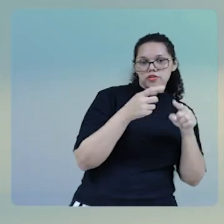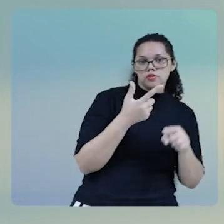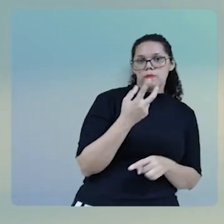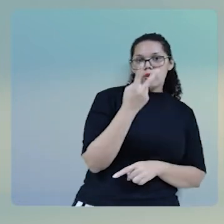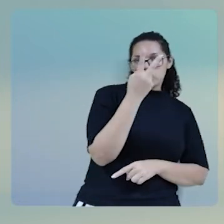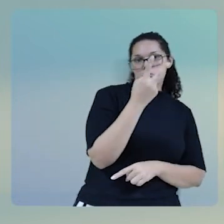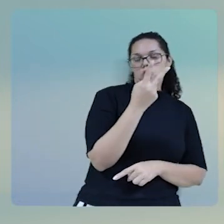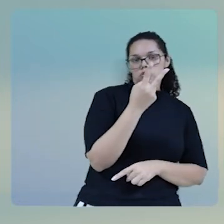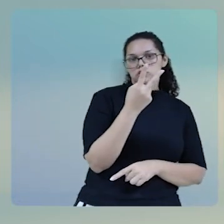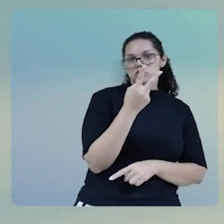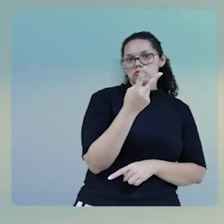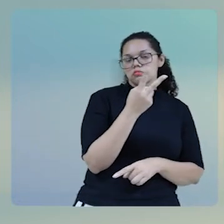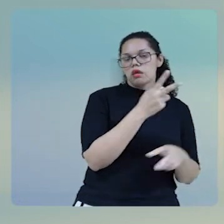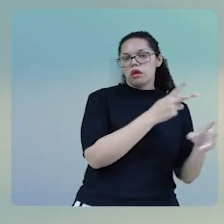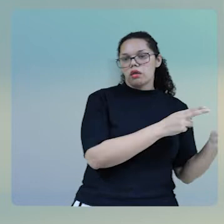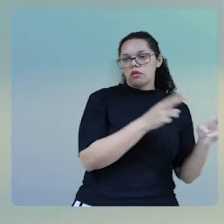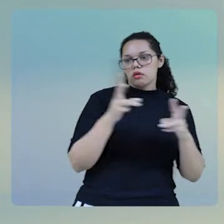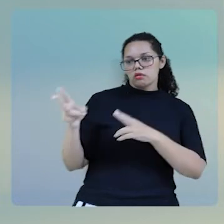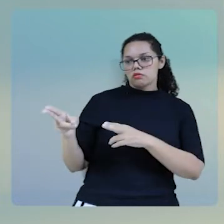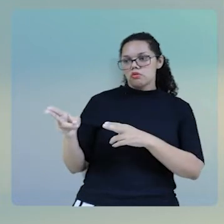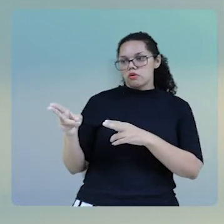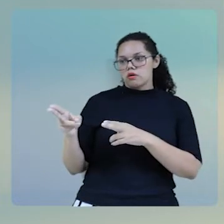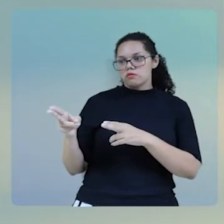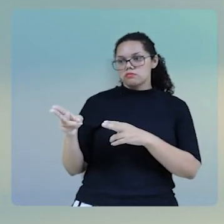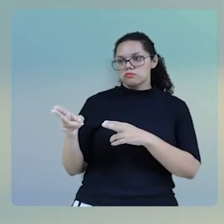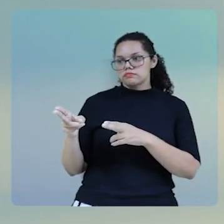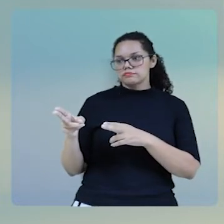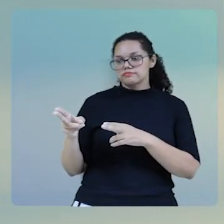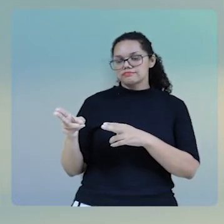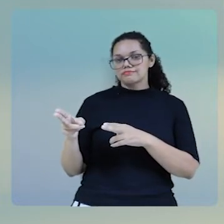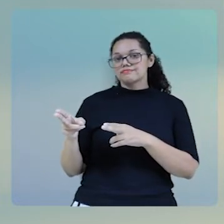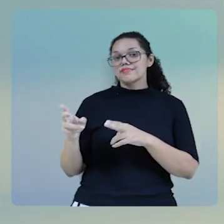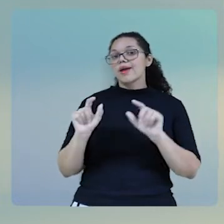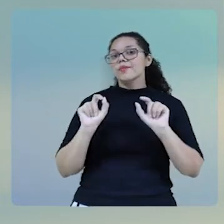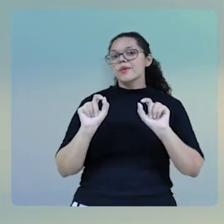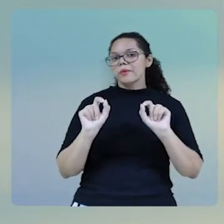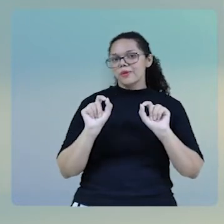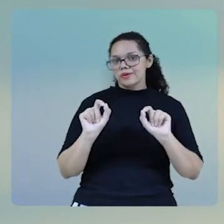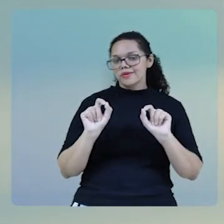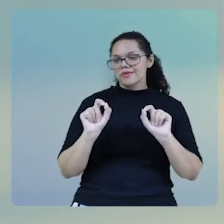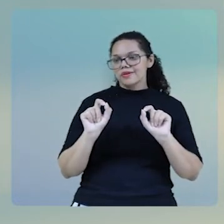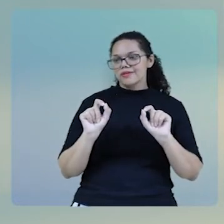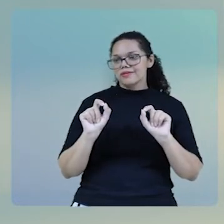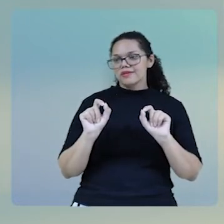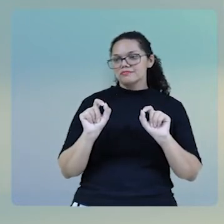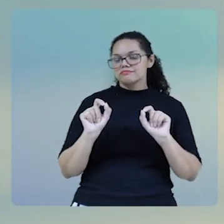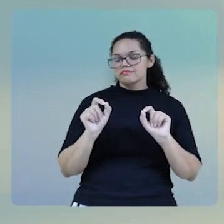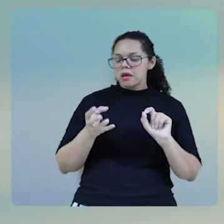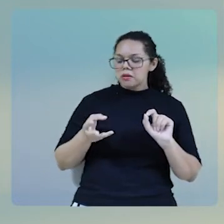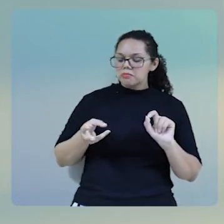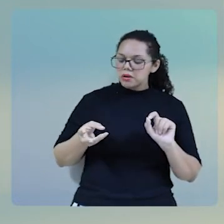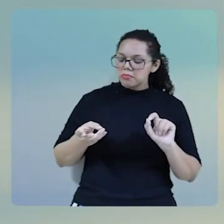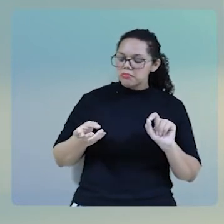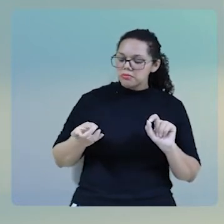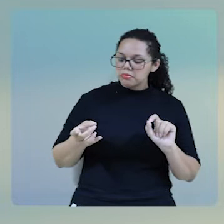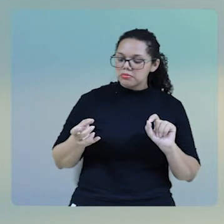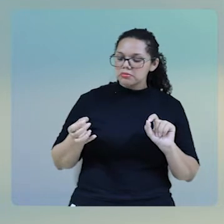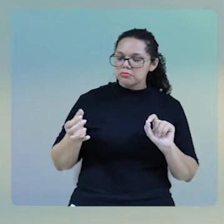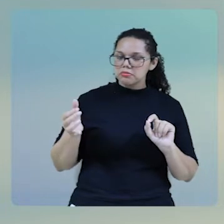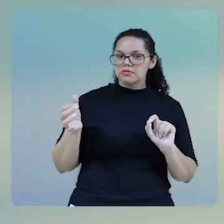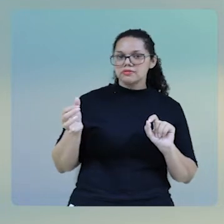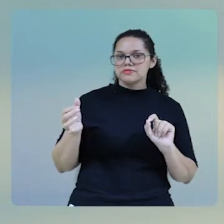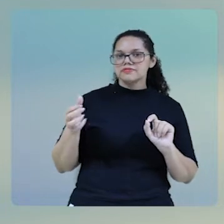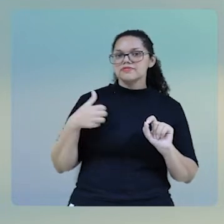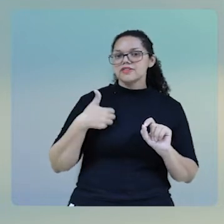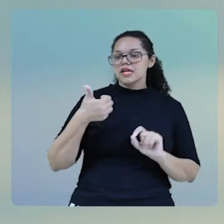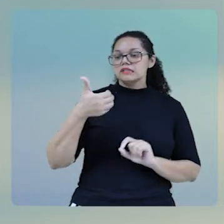a mesma coisa que o quê? É a mesma coisa que o quê? Um resistor aqui de